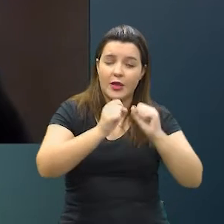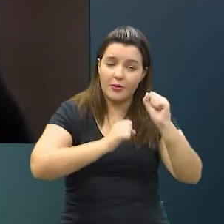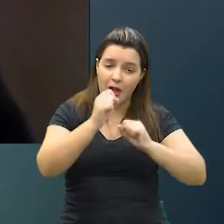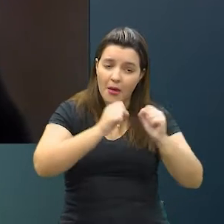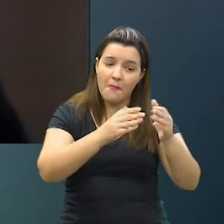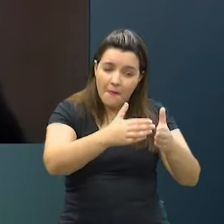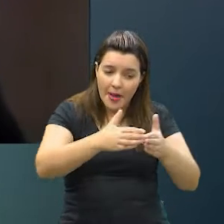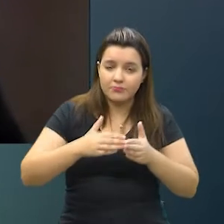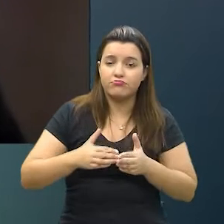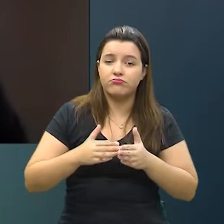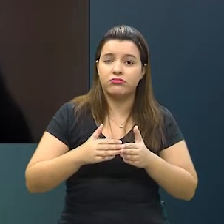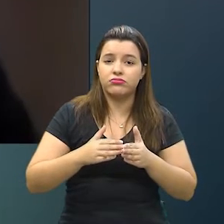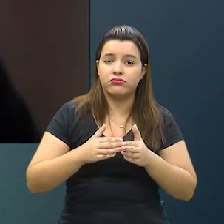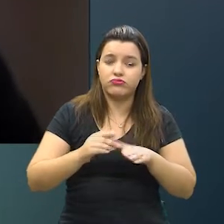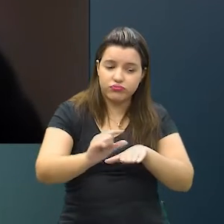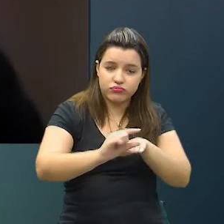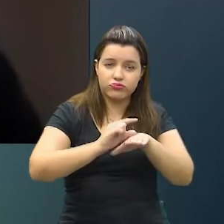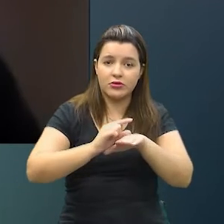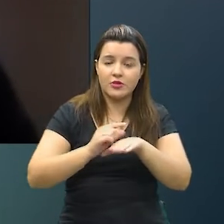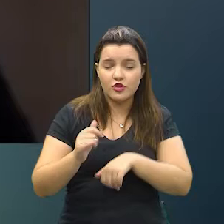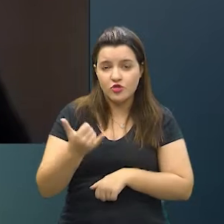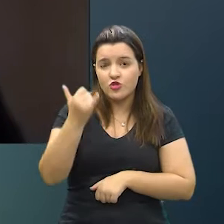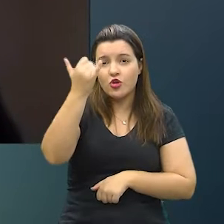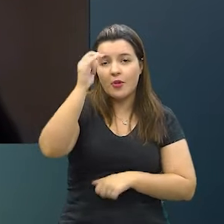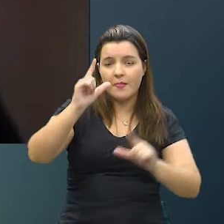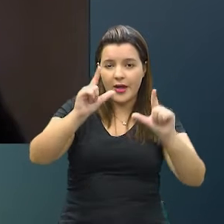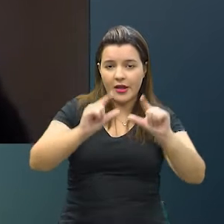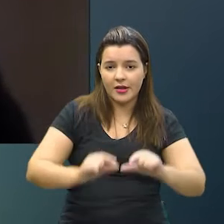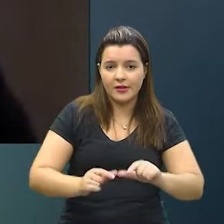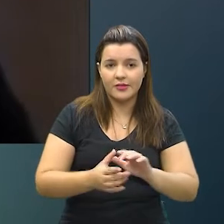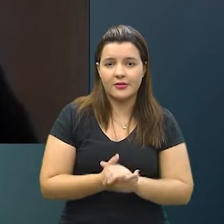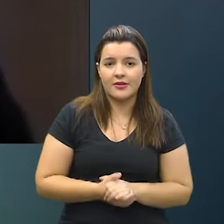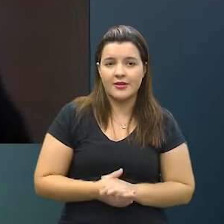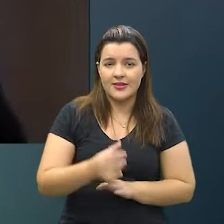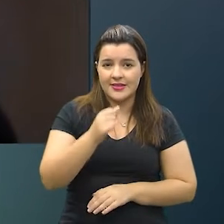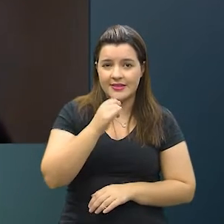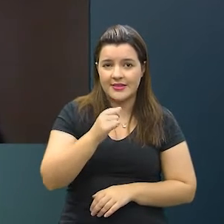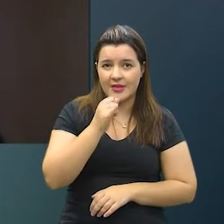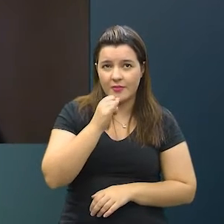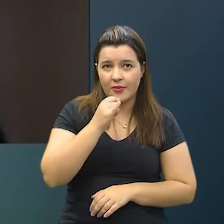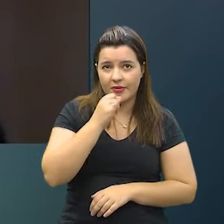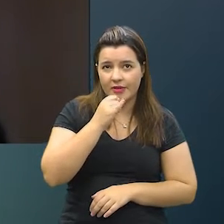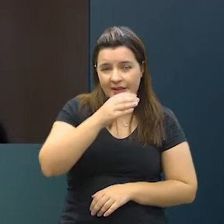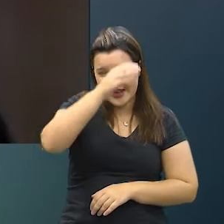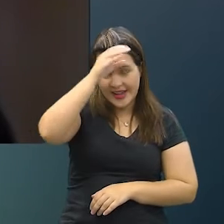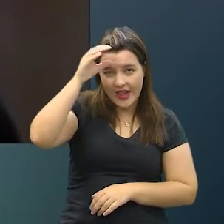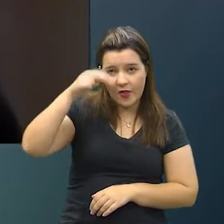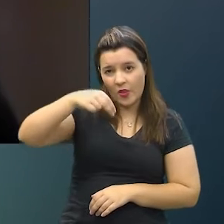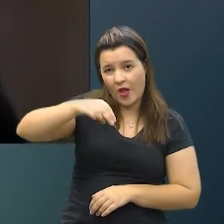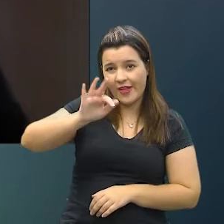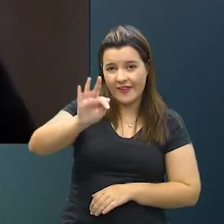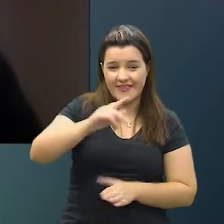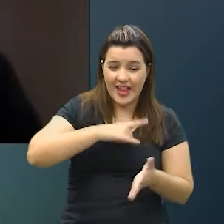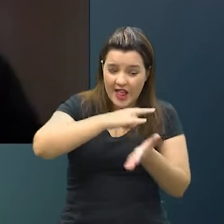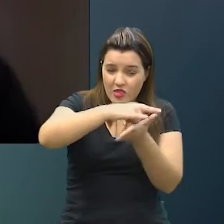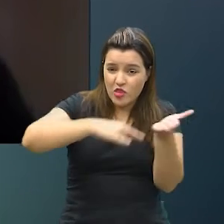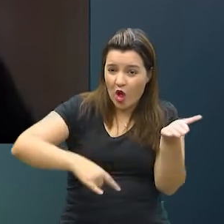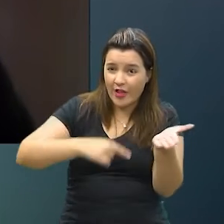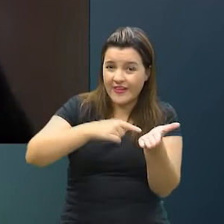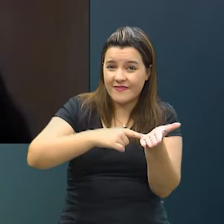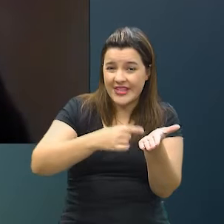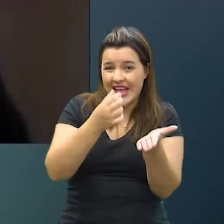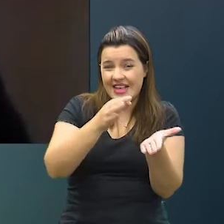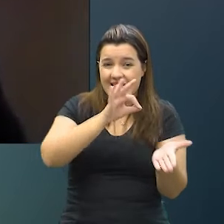né, a fazerem antecipação de recebíveis. Então, um cliente que tem uma nota fiscal para receber daqui